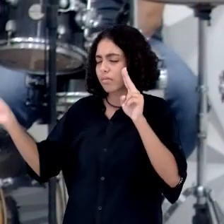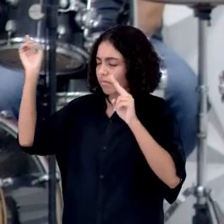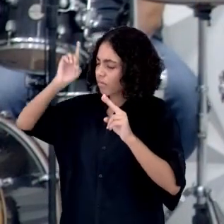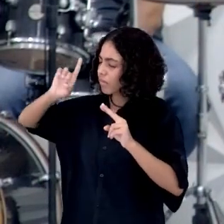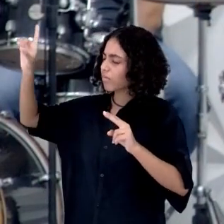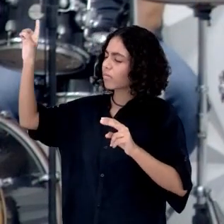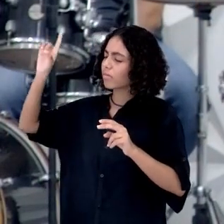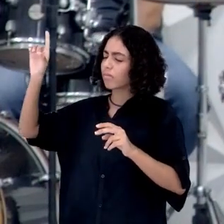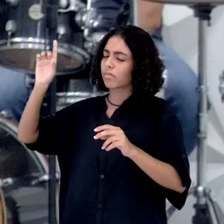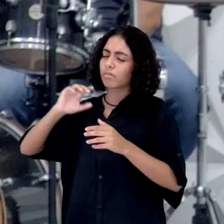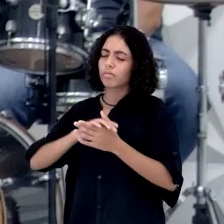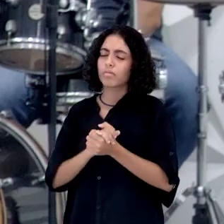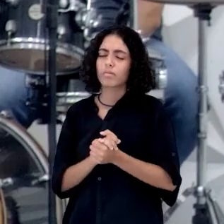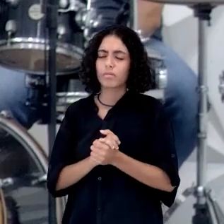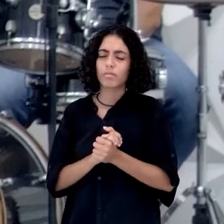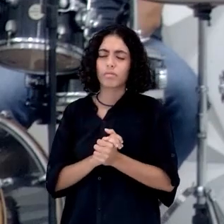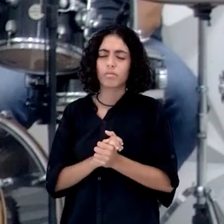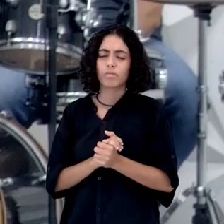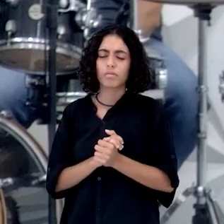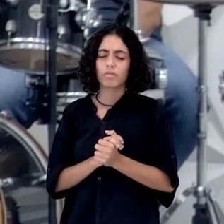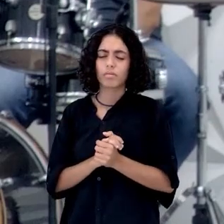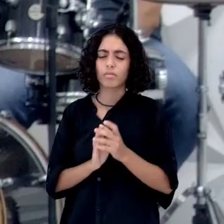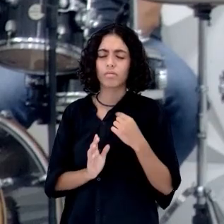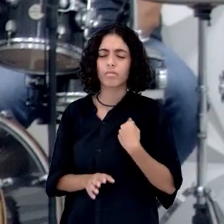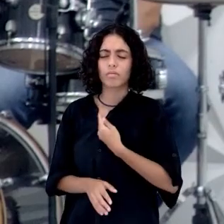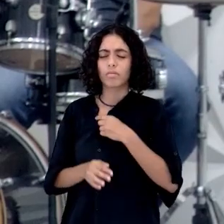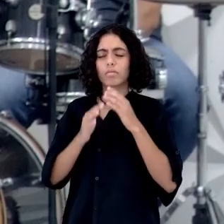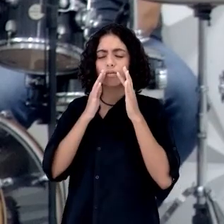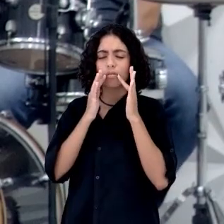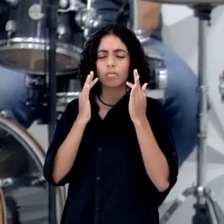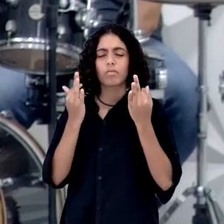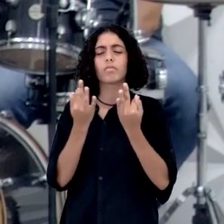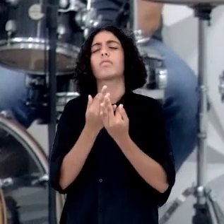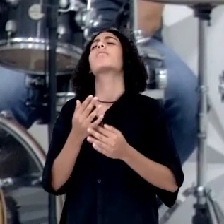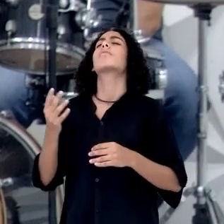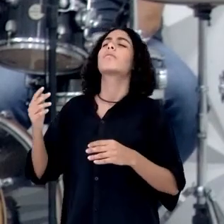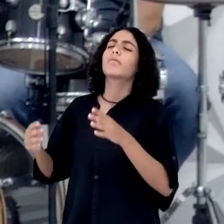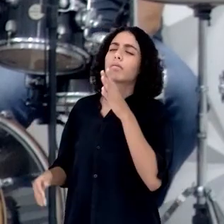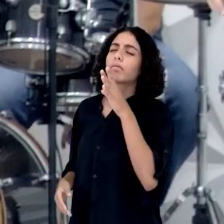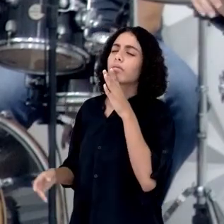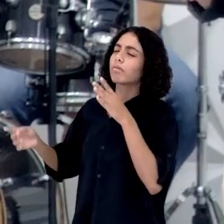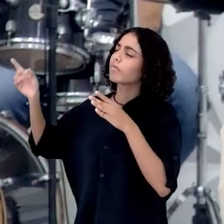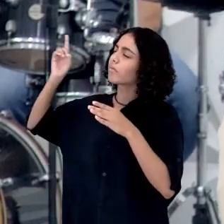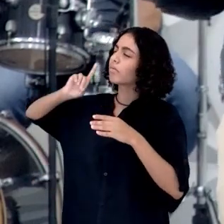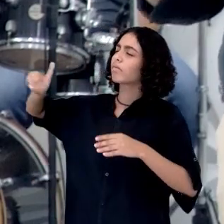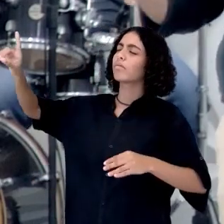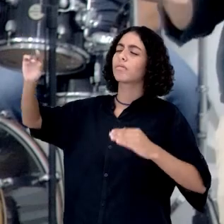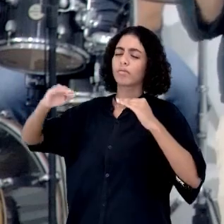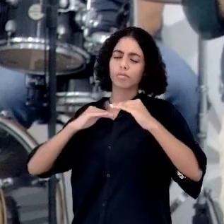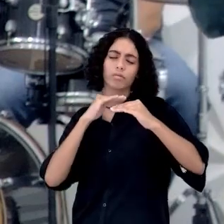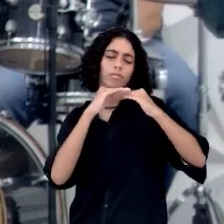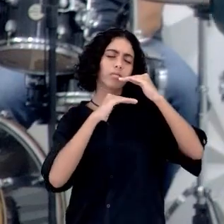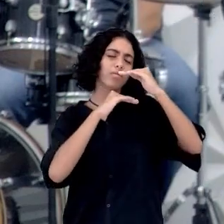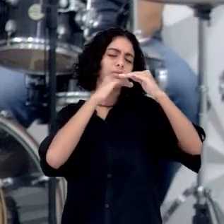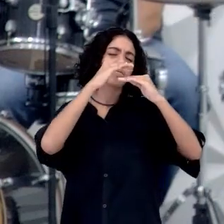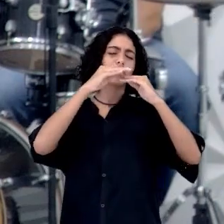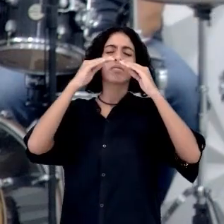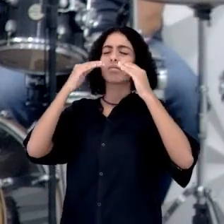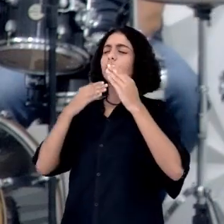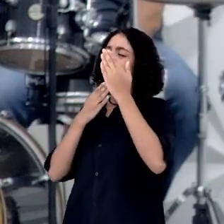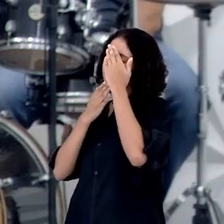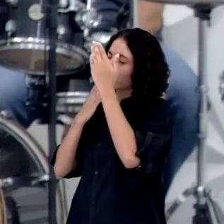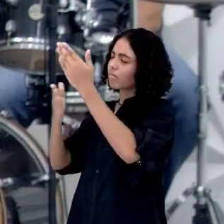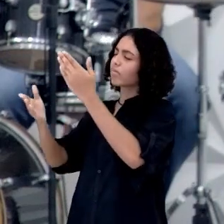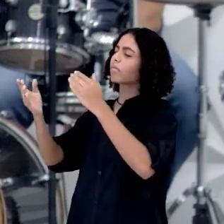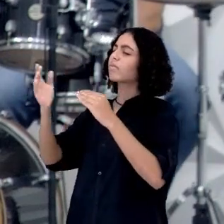para que a nossa família Te conheça cada vez mais. Obrigado, Senhor, pelas Tuas misericórdias e pela Tua graça que